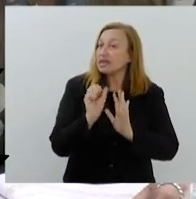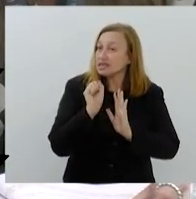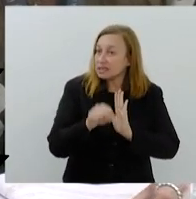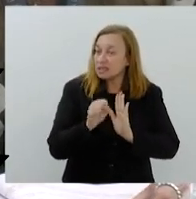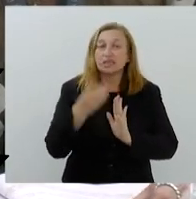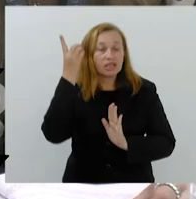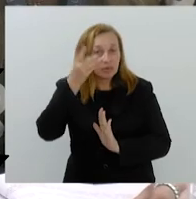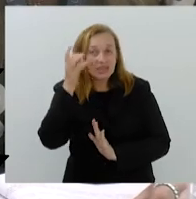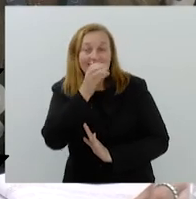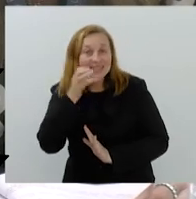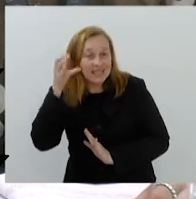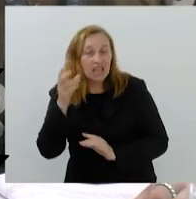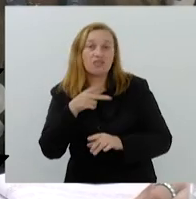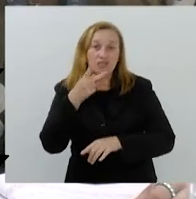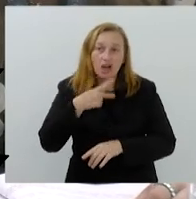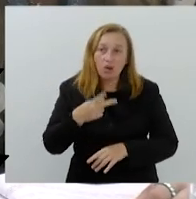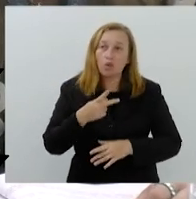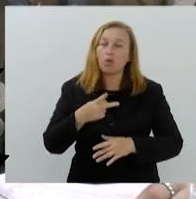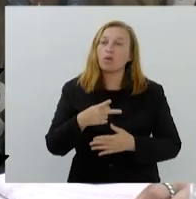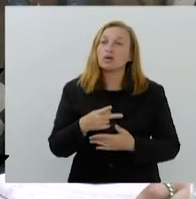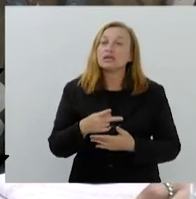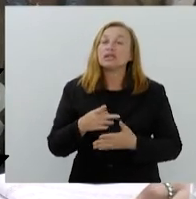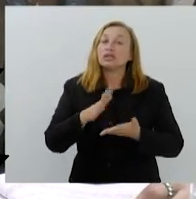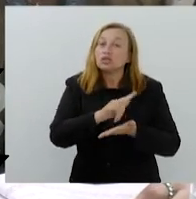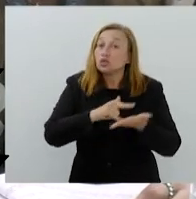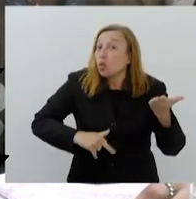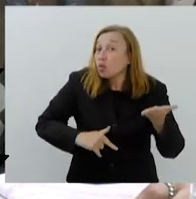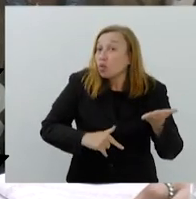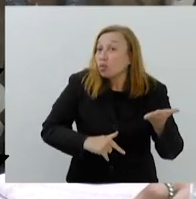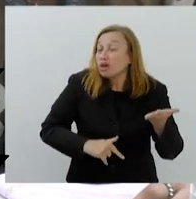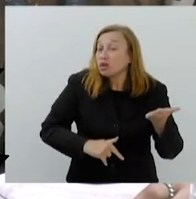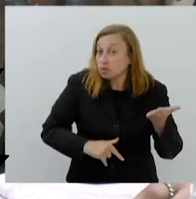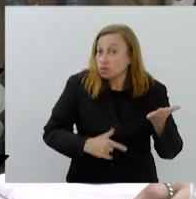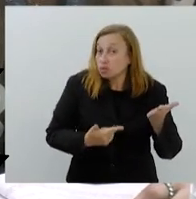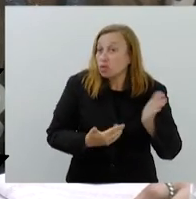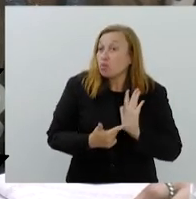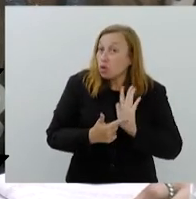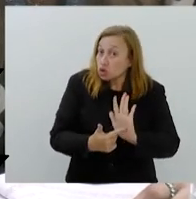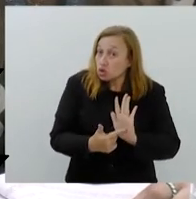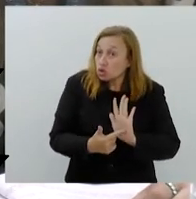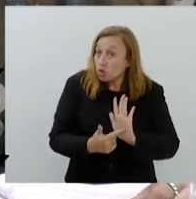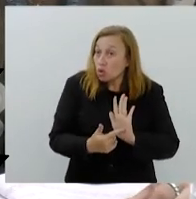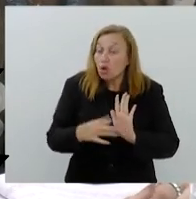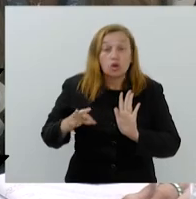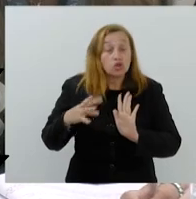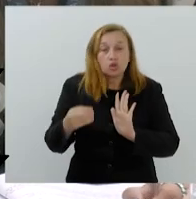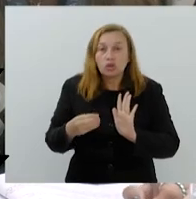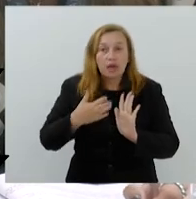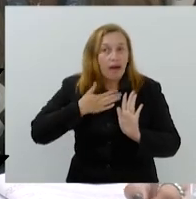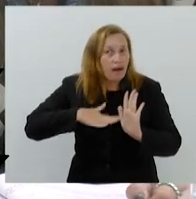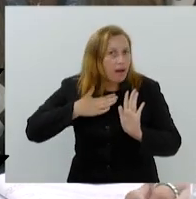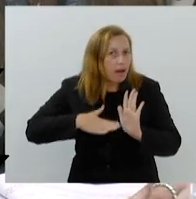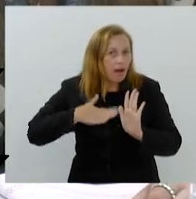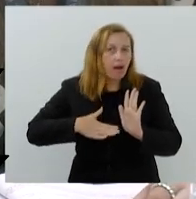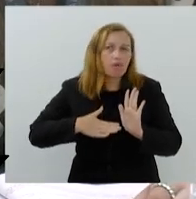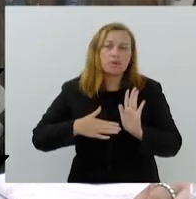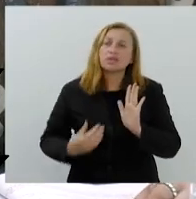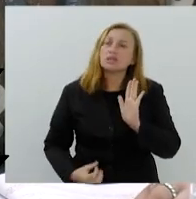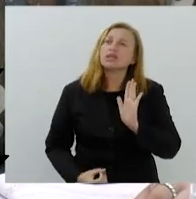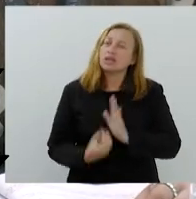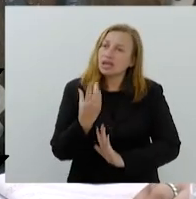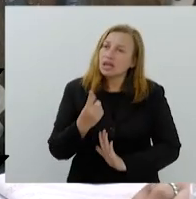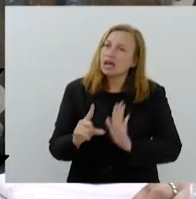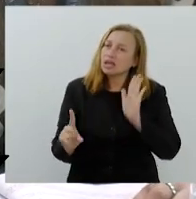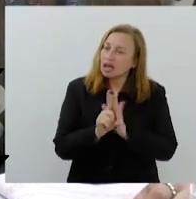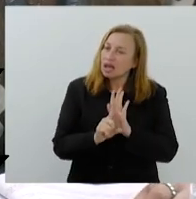Célia falou sobre isso, em alto e bom tom, trouxe documentos que nos dão toda a tranquilidade em poder legislar sobre o assunto